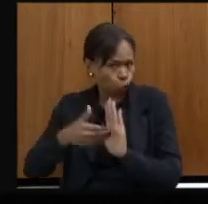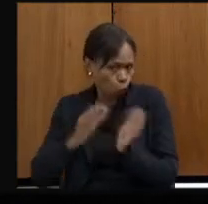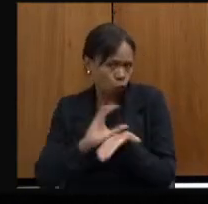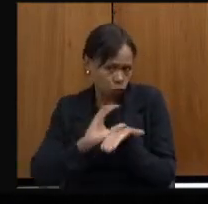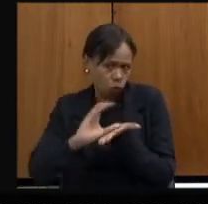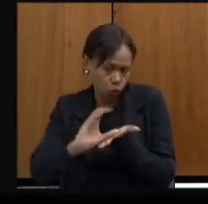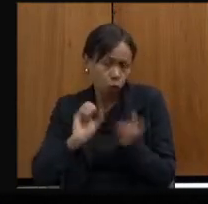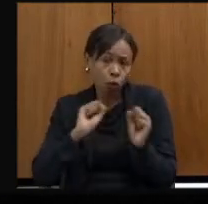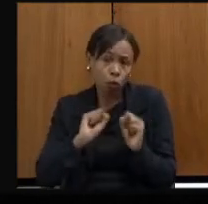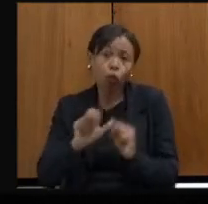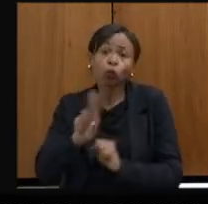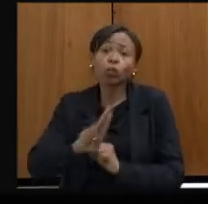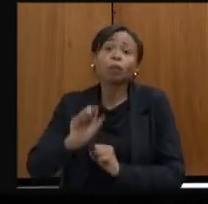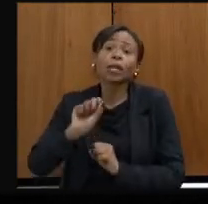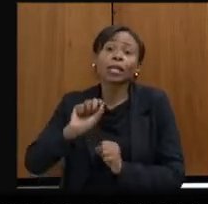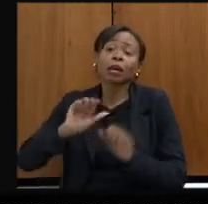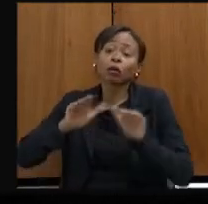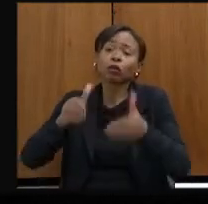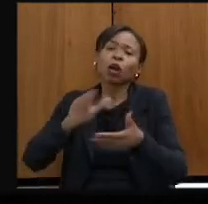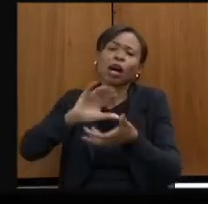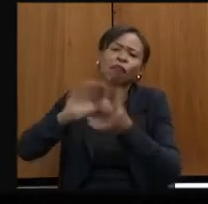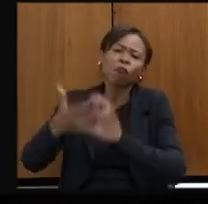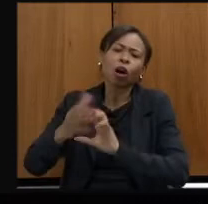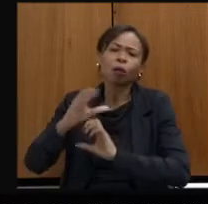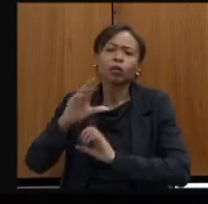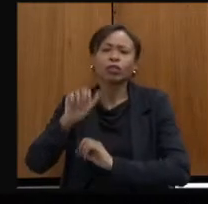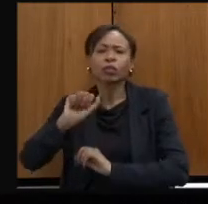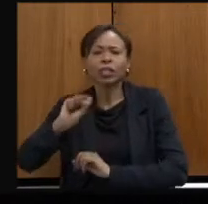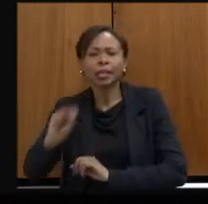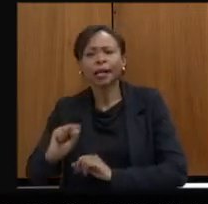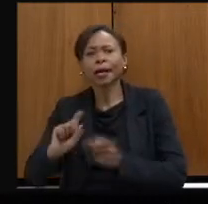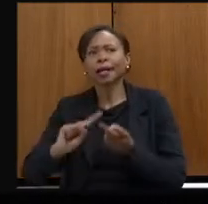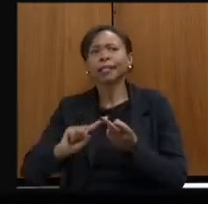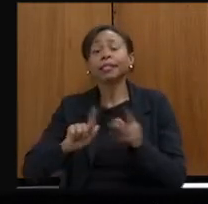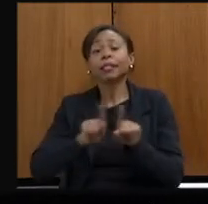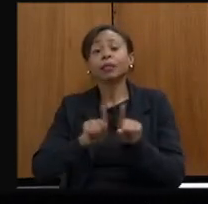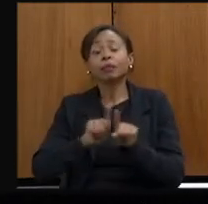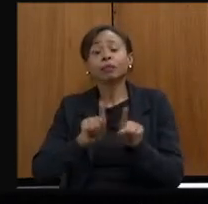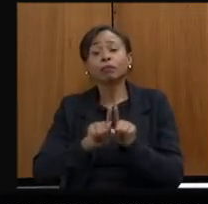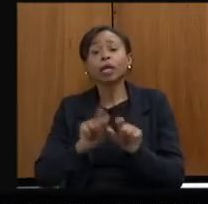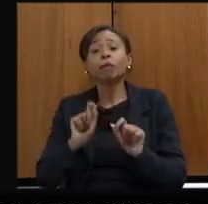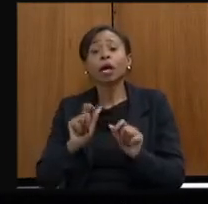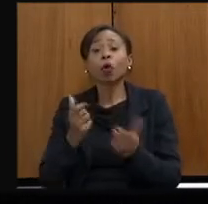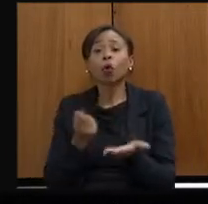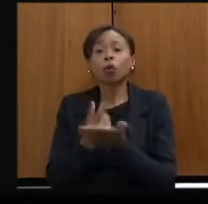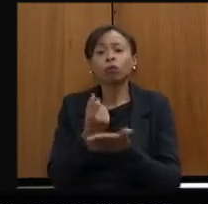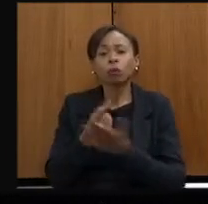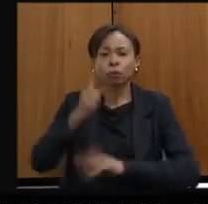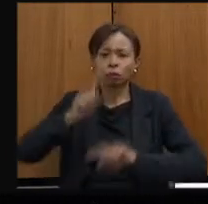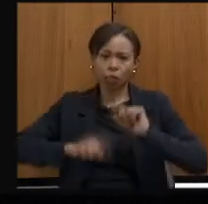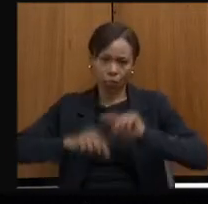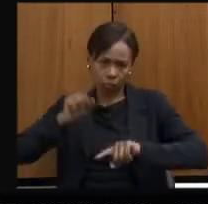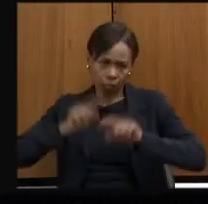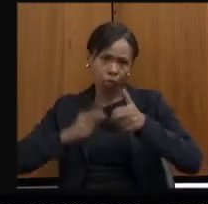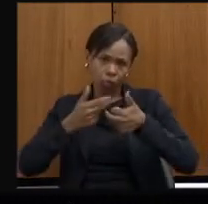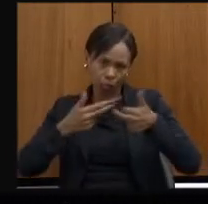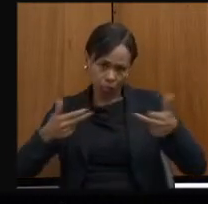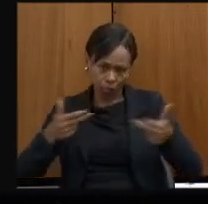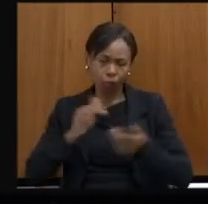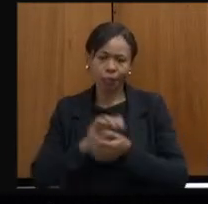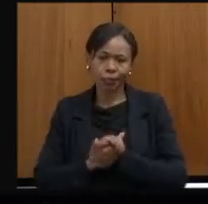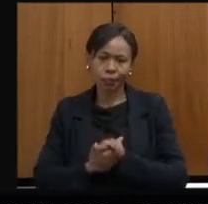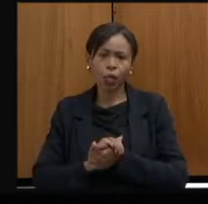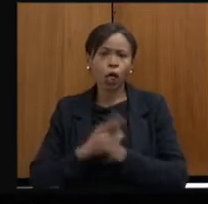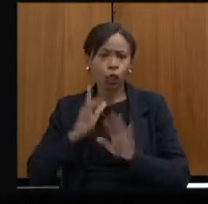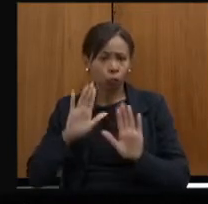ser utilizado para reforma de CRAS, para aquisição, inclusive, de materiais que são utilizados. Nós não